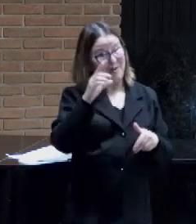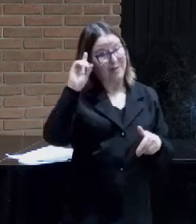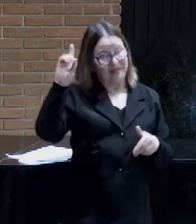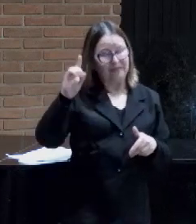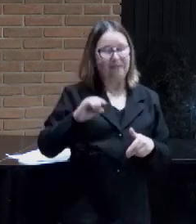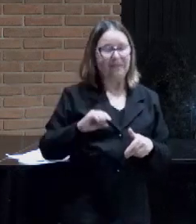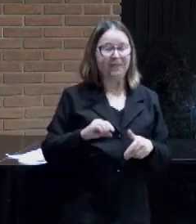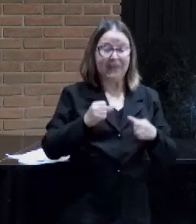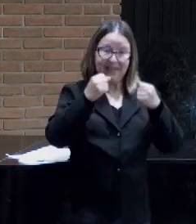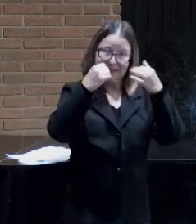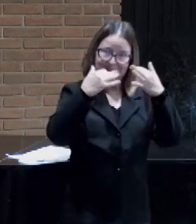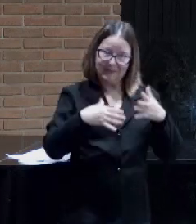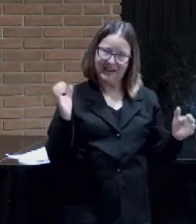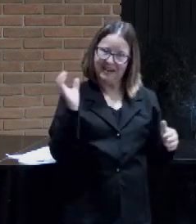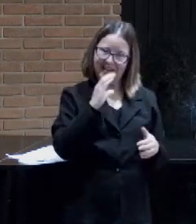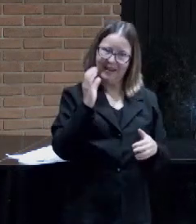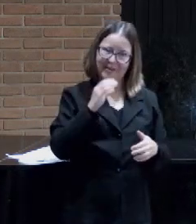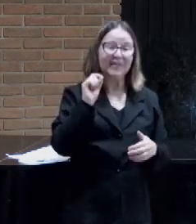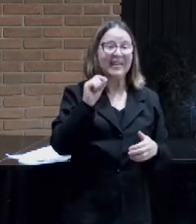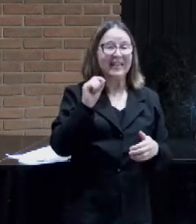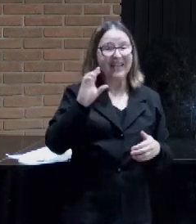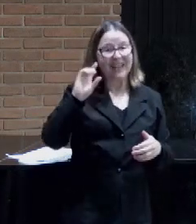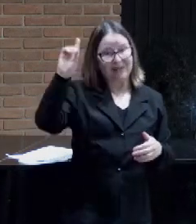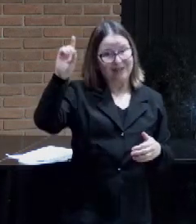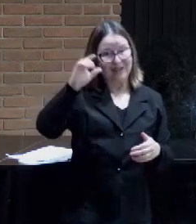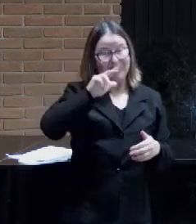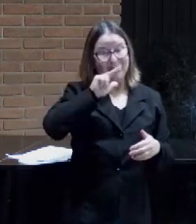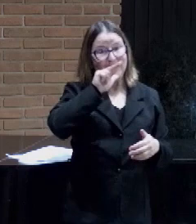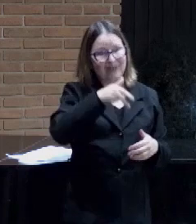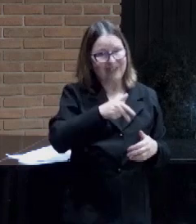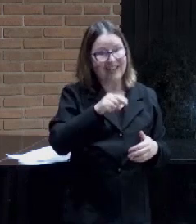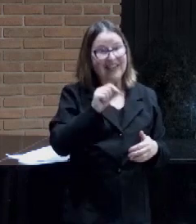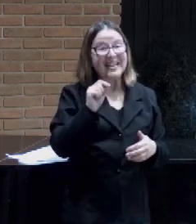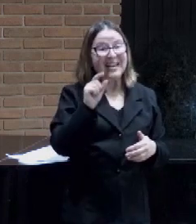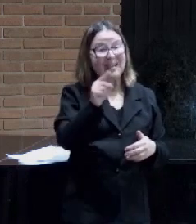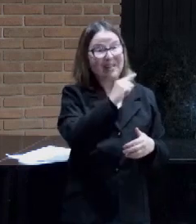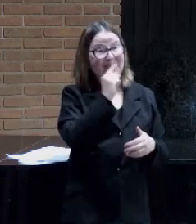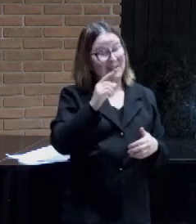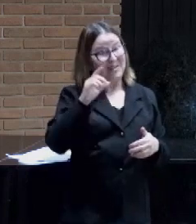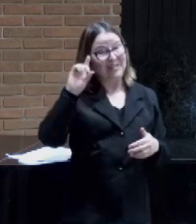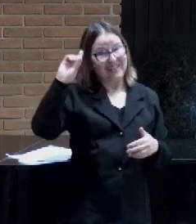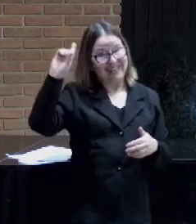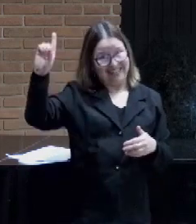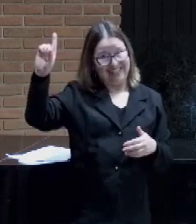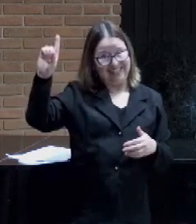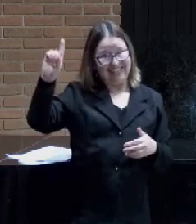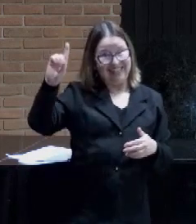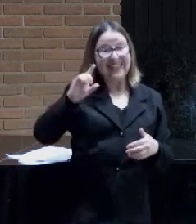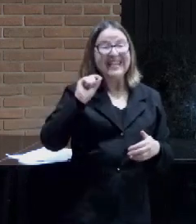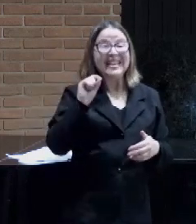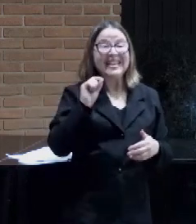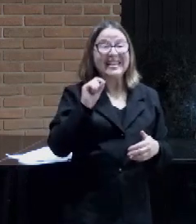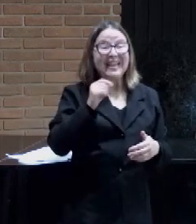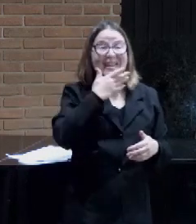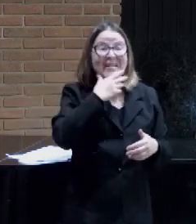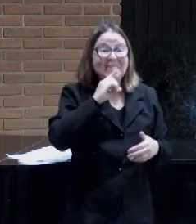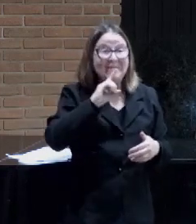explicar rapidamente quem é o Deus de Jonas, quem é o nosso Deus, quem é o Deus que é o Pai de Jesus